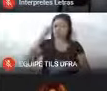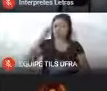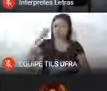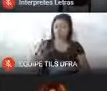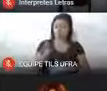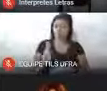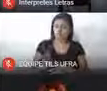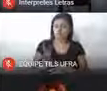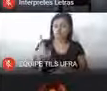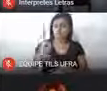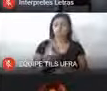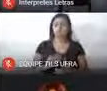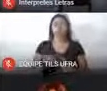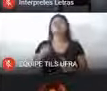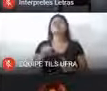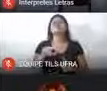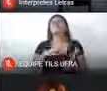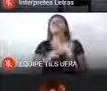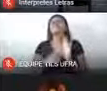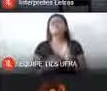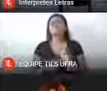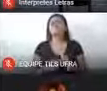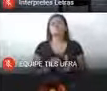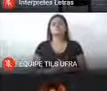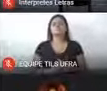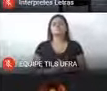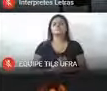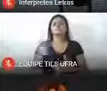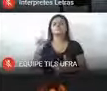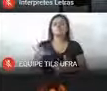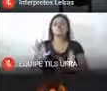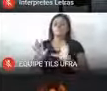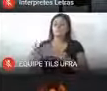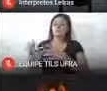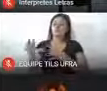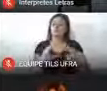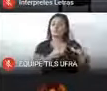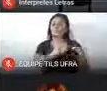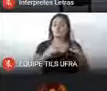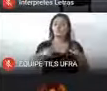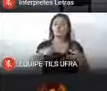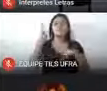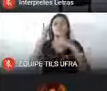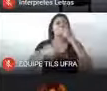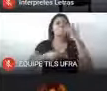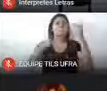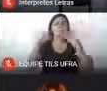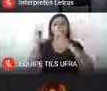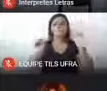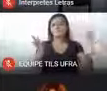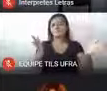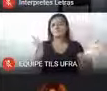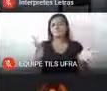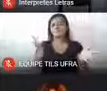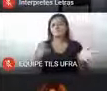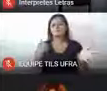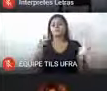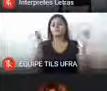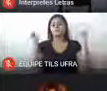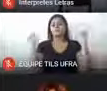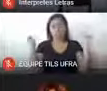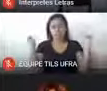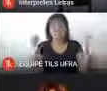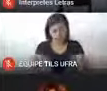Ou seja, é através justamente das suas falas, da sua fala, que nós podemos conhecer